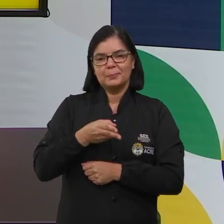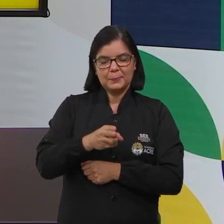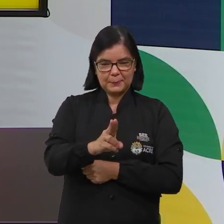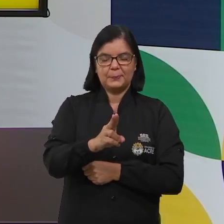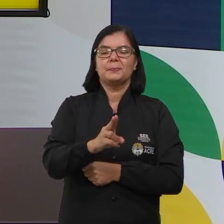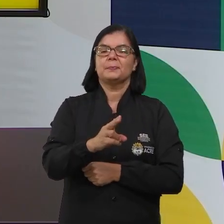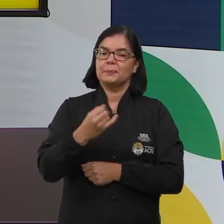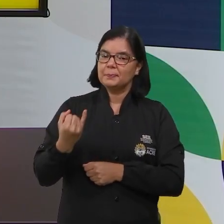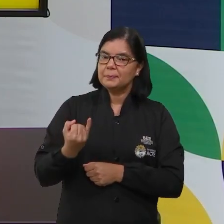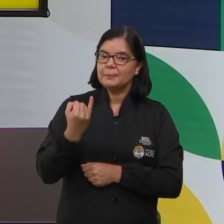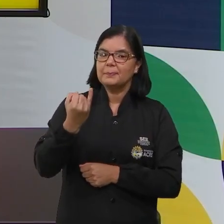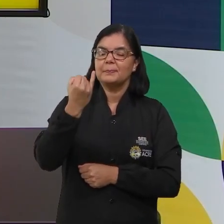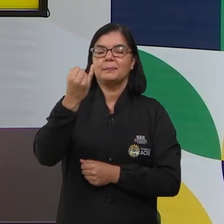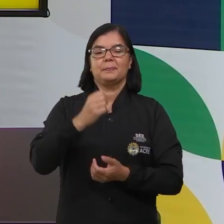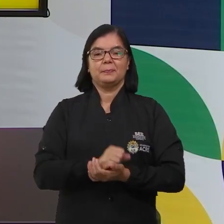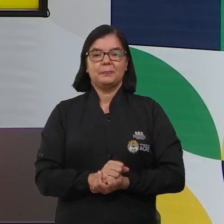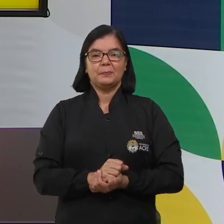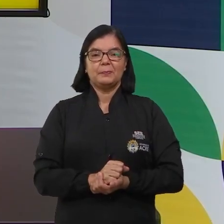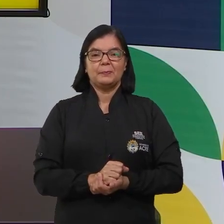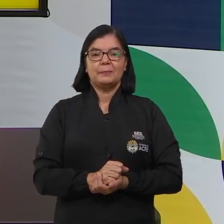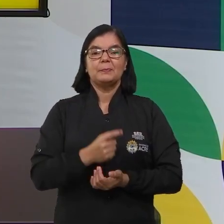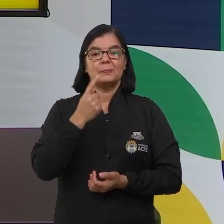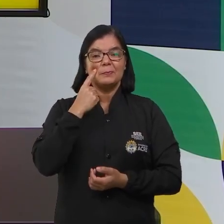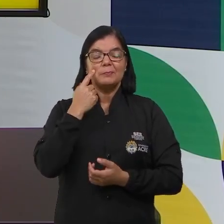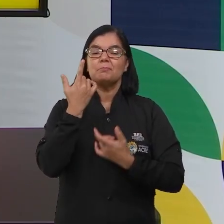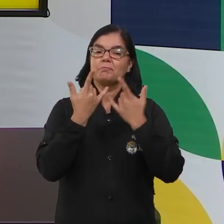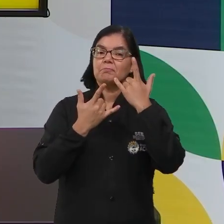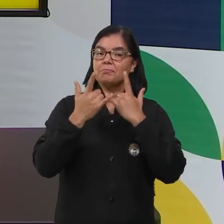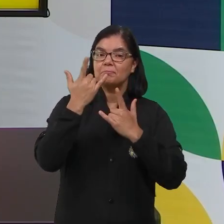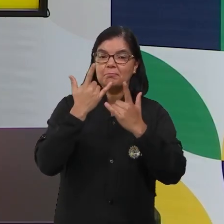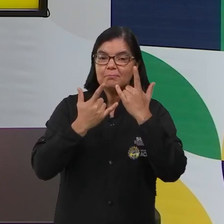essa relevância, tanto que ela é atraente,